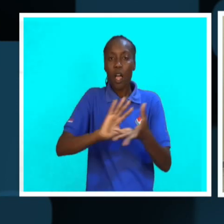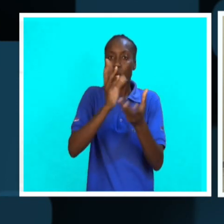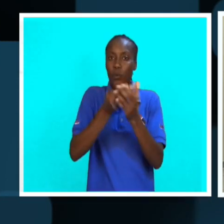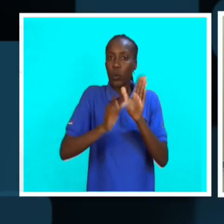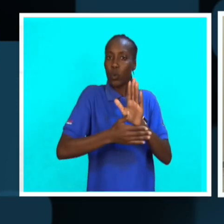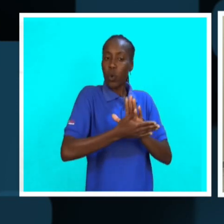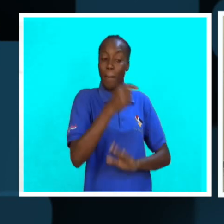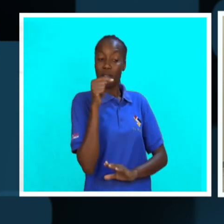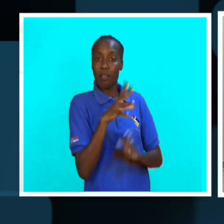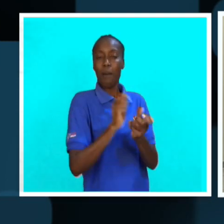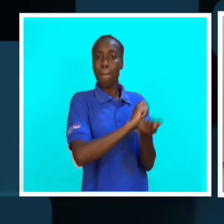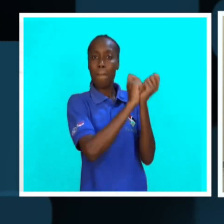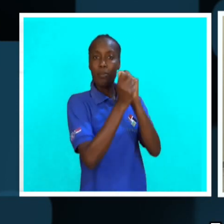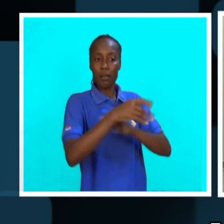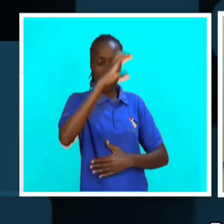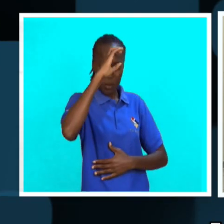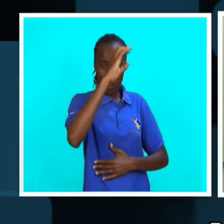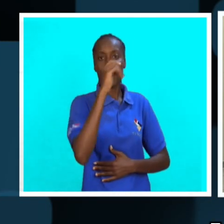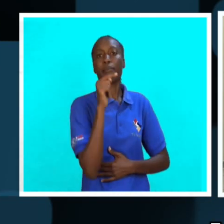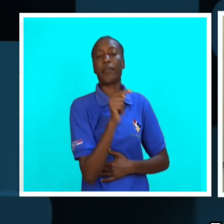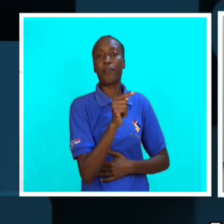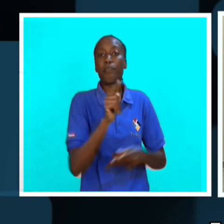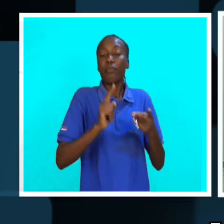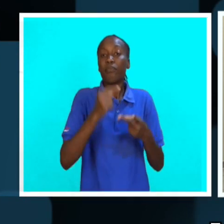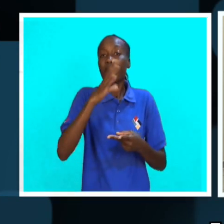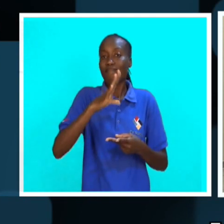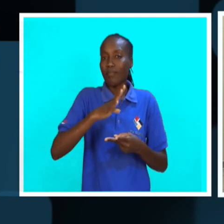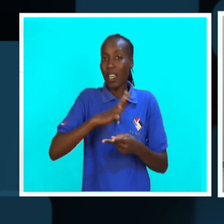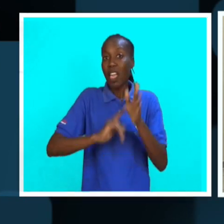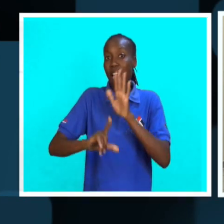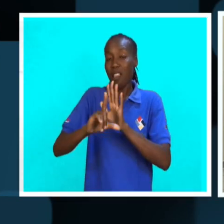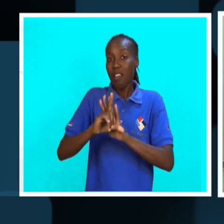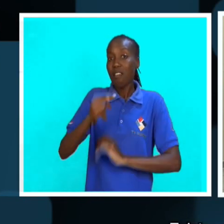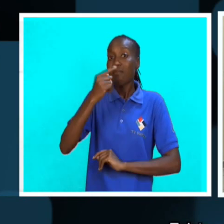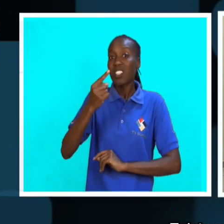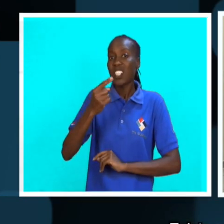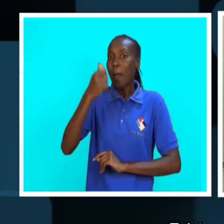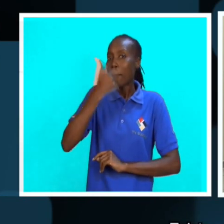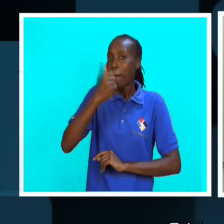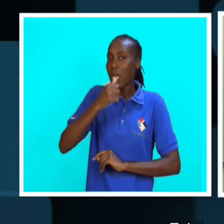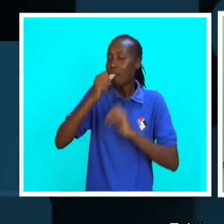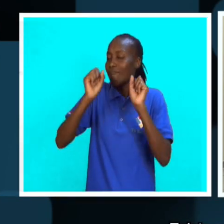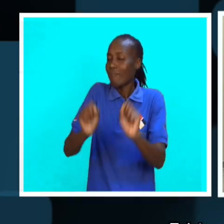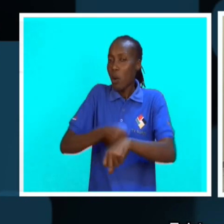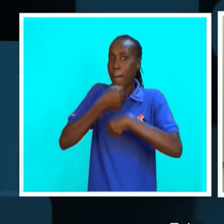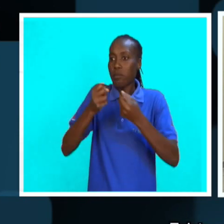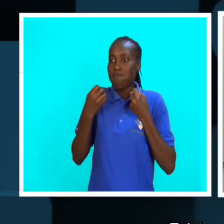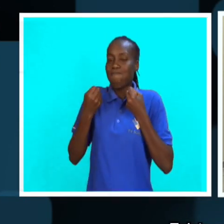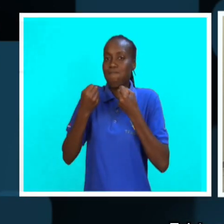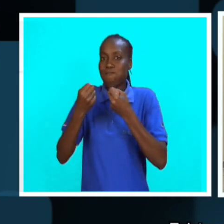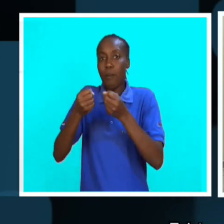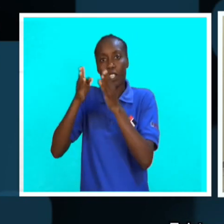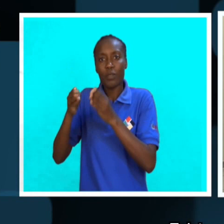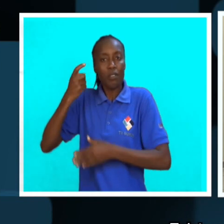tinha dito antes. Tudo começa a partir da mudança de comportamento. Hoje existe a lei que proíbe